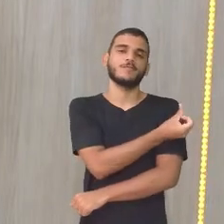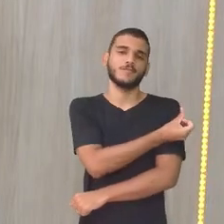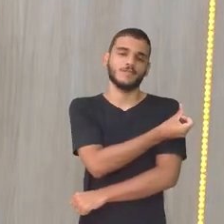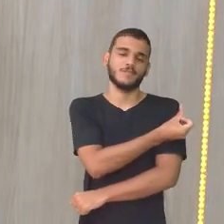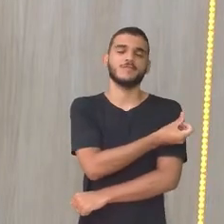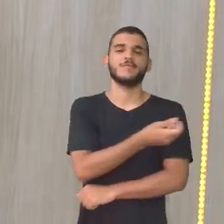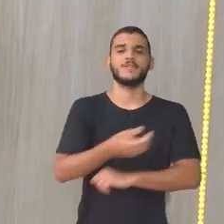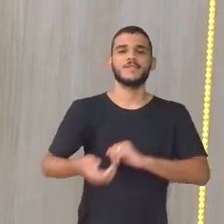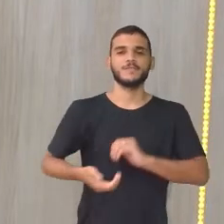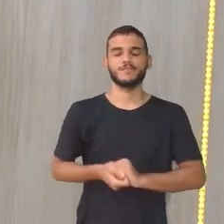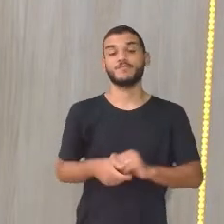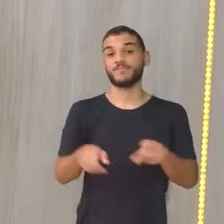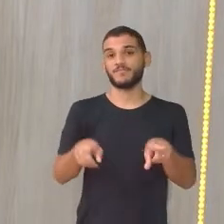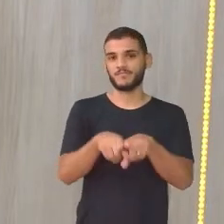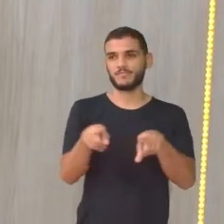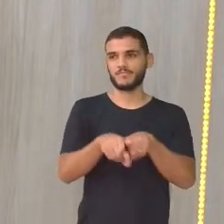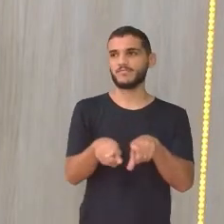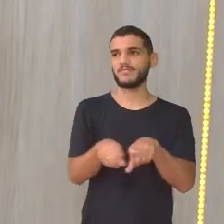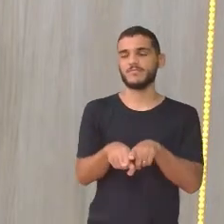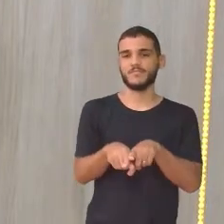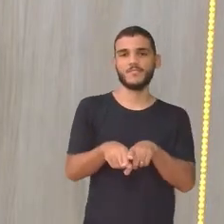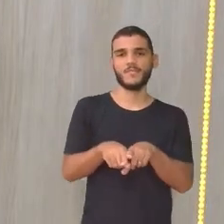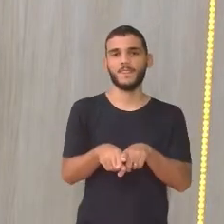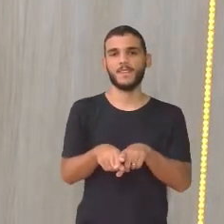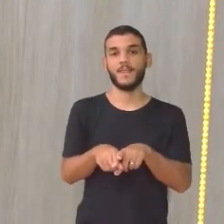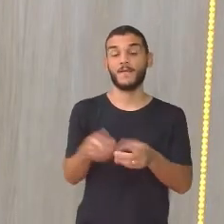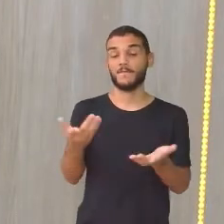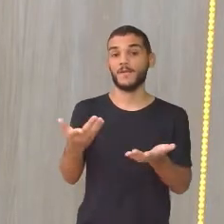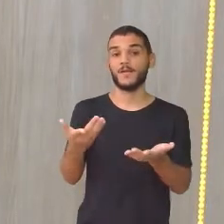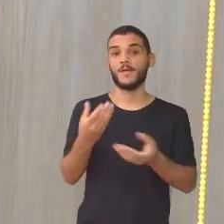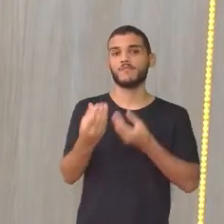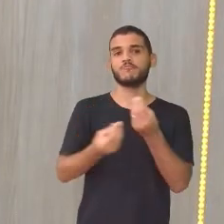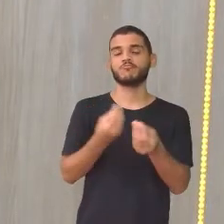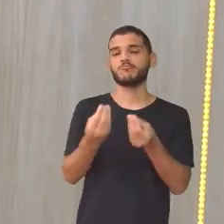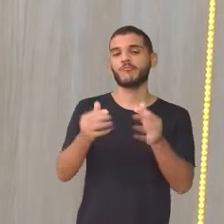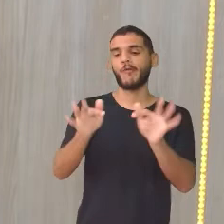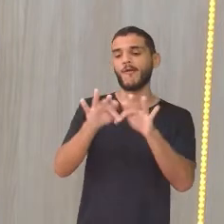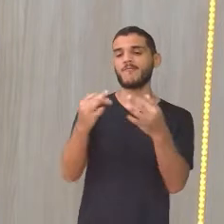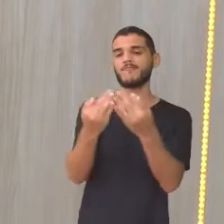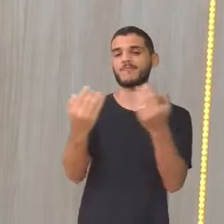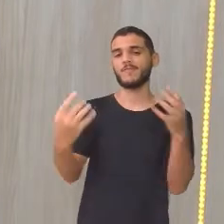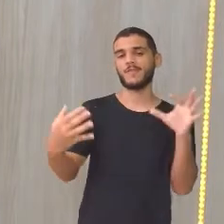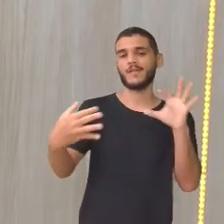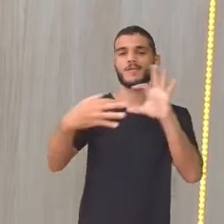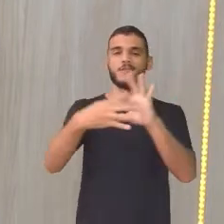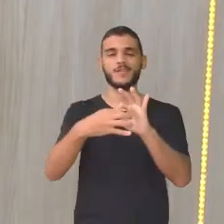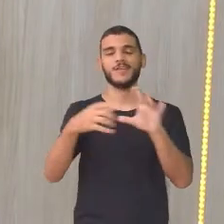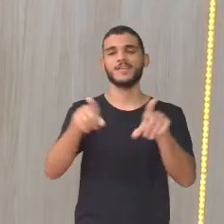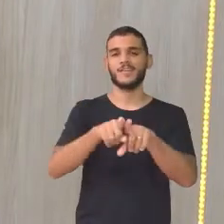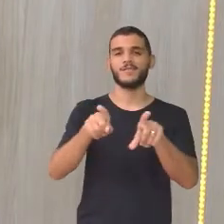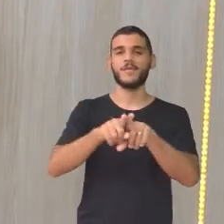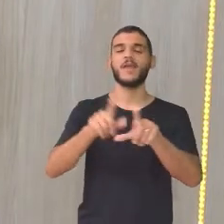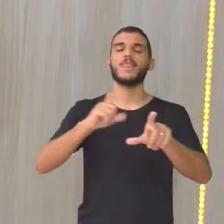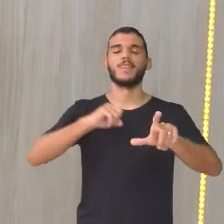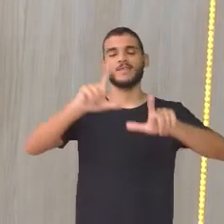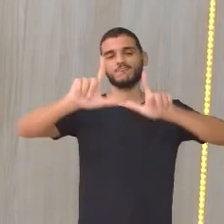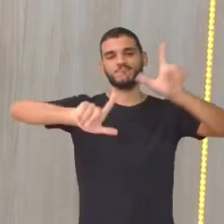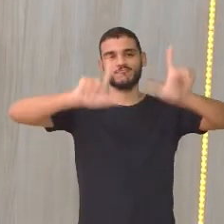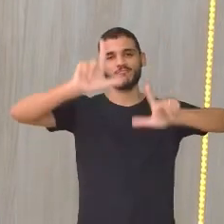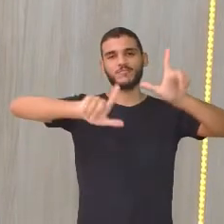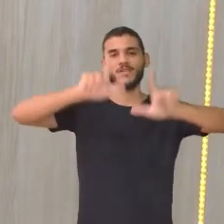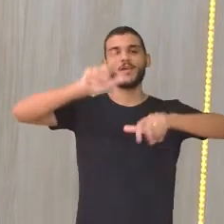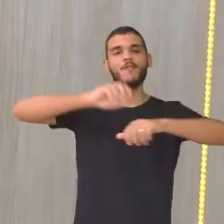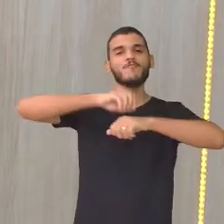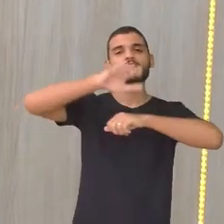ano, mas também alcançamos a família, pois ela é transmitida, não é, pela TV.